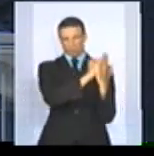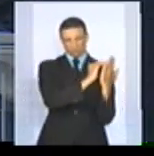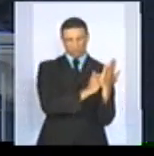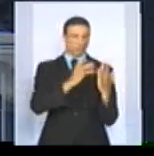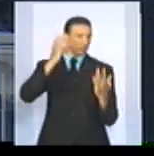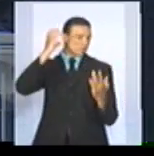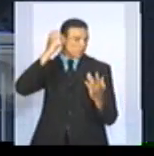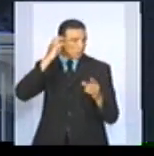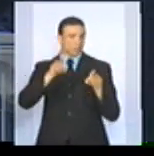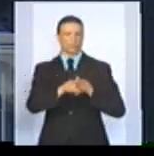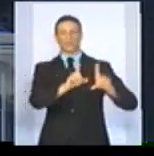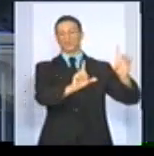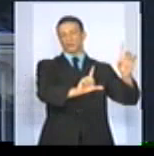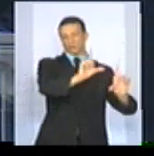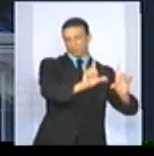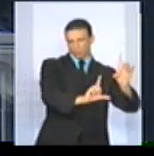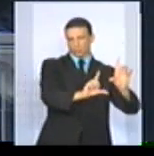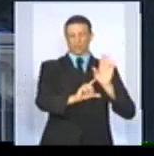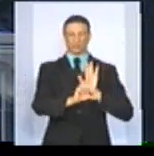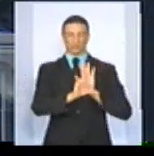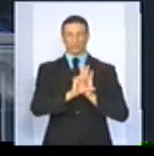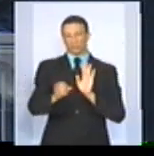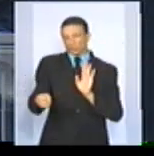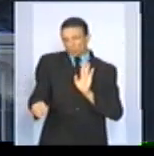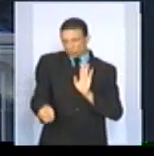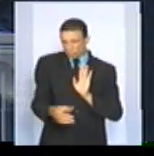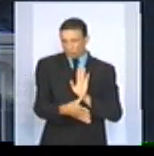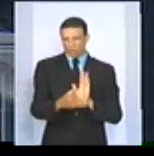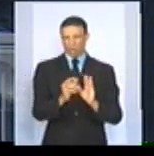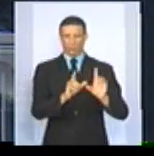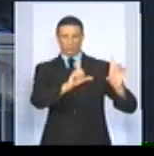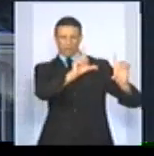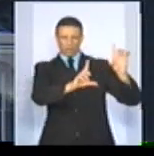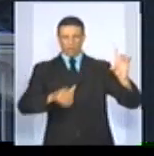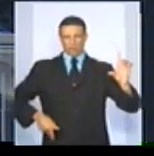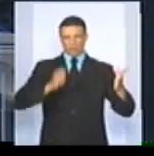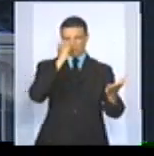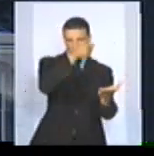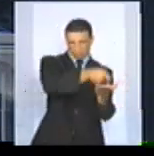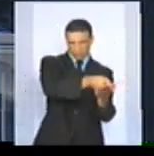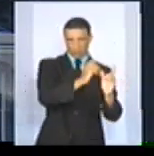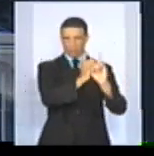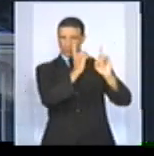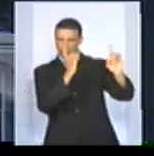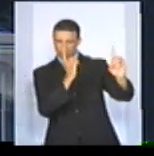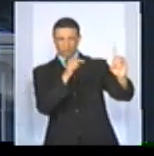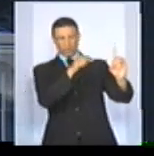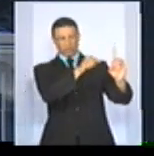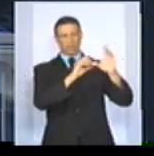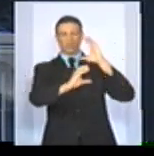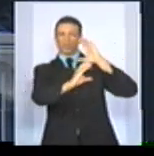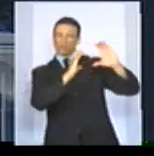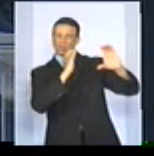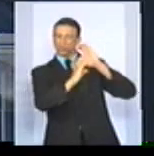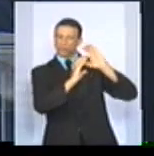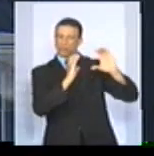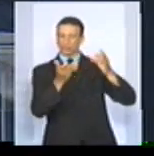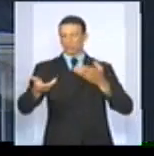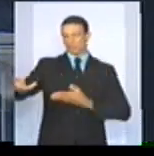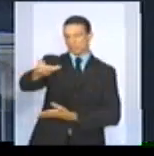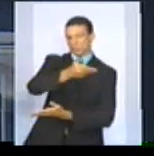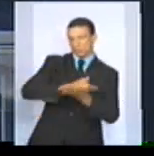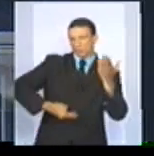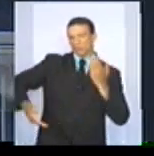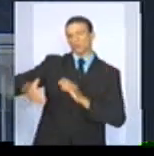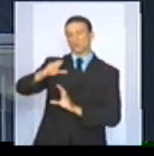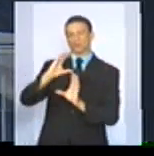rádio e televisão. A nova lei da TV por assinatura estabelece os termos do serviço das telecomunicações de interesse coletivo